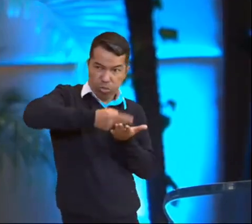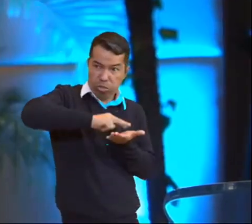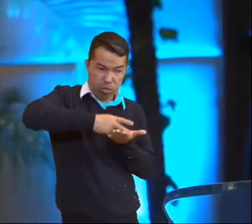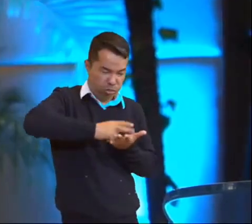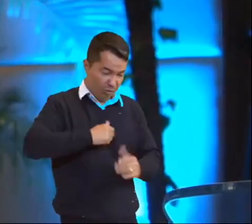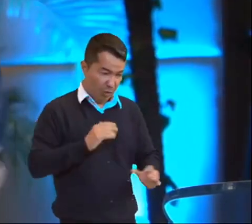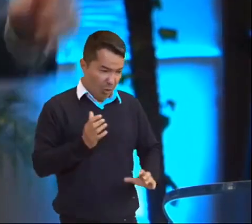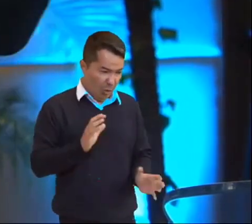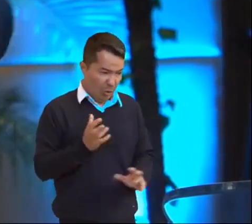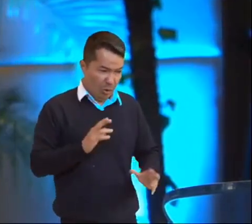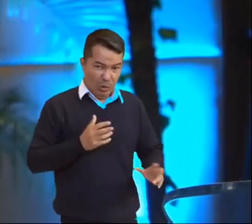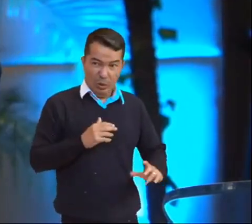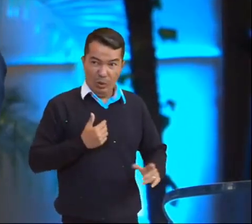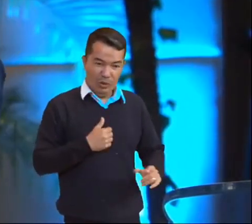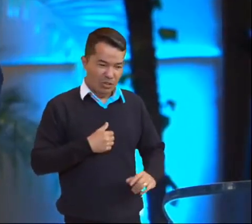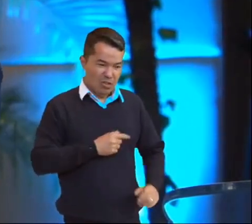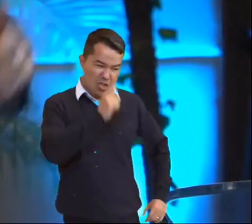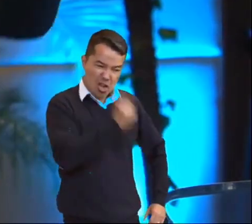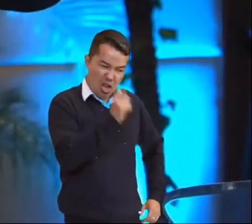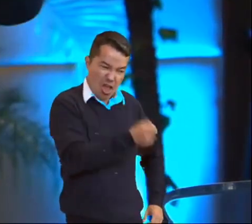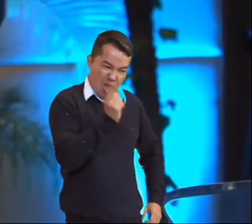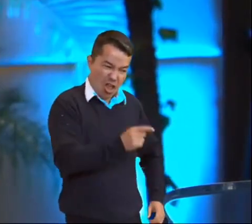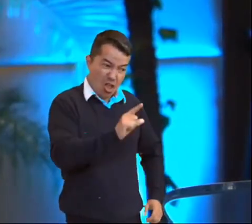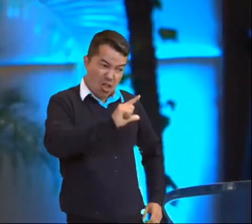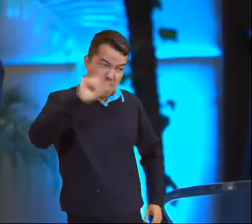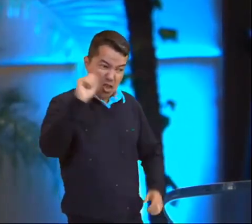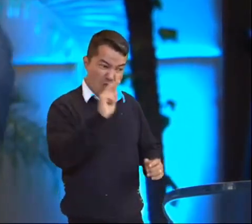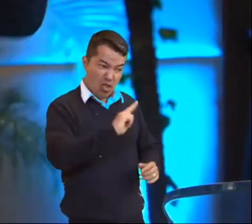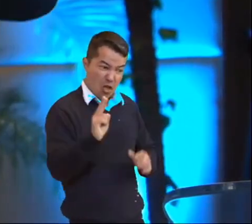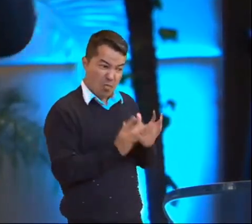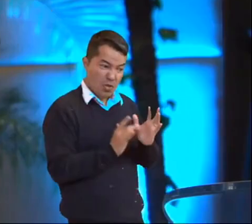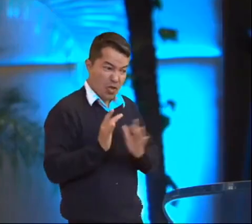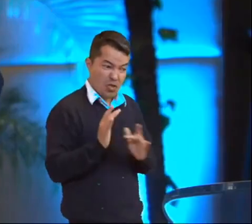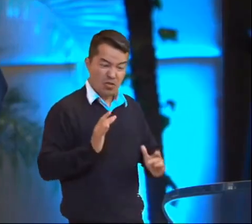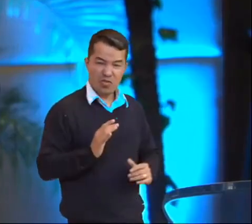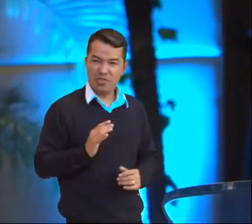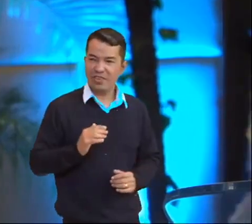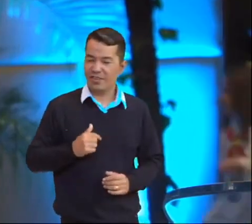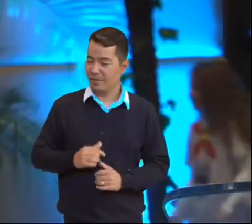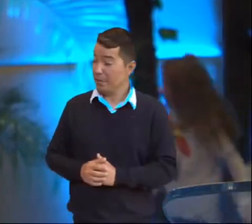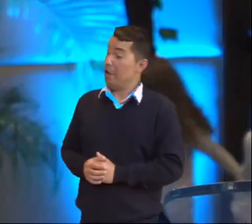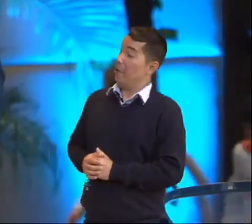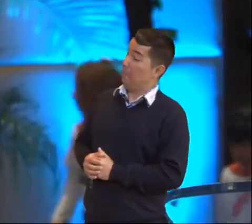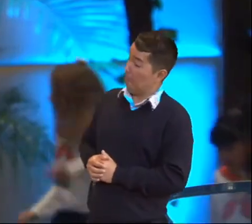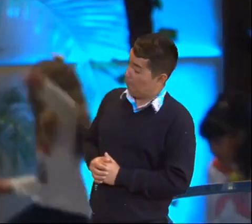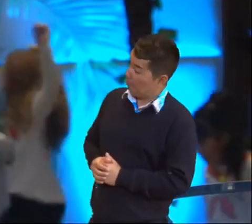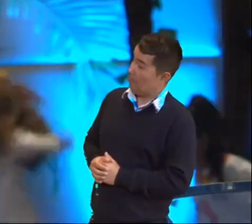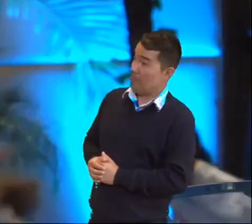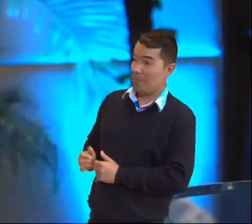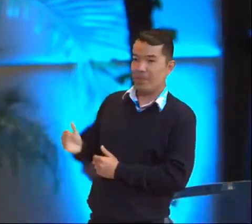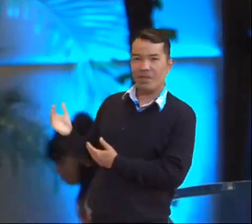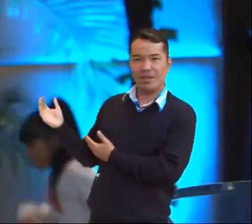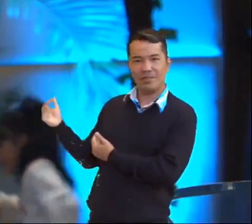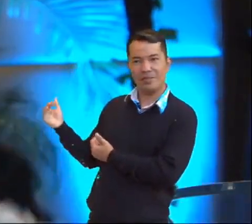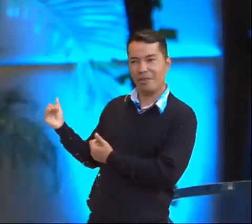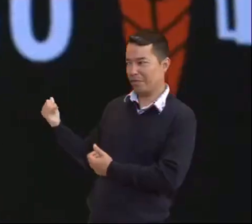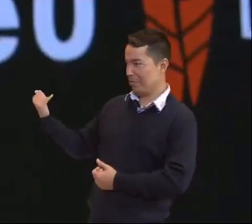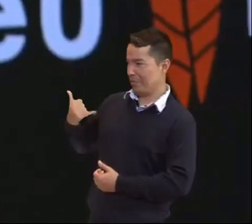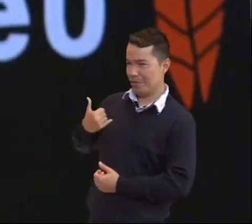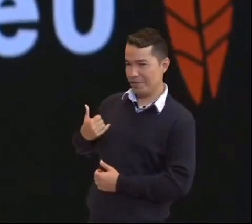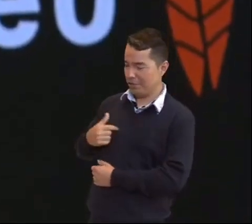Nós oramos, ele foi liberto, Jesus me usou, há poder no nome de Jesus. Um adolescente contando para mim: